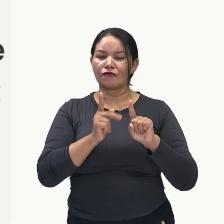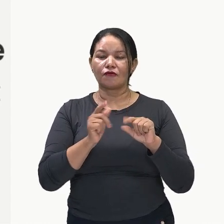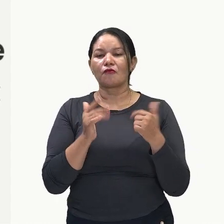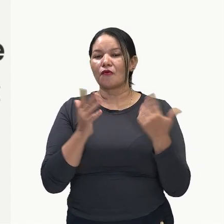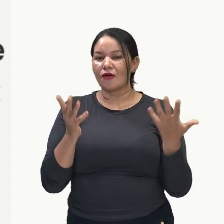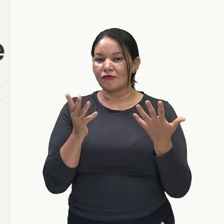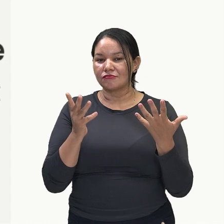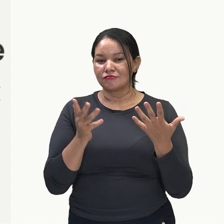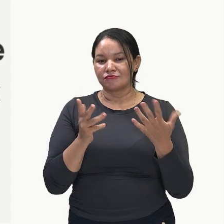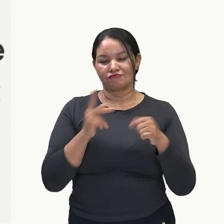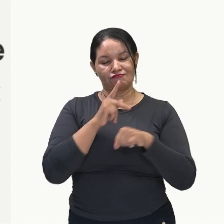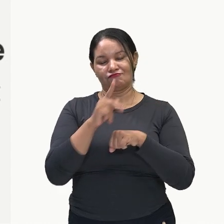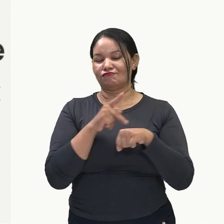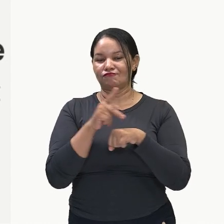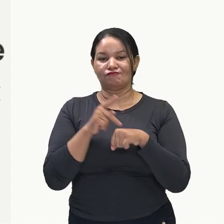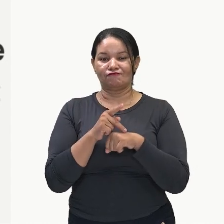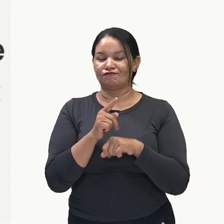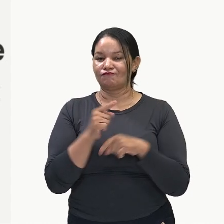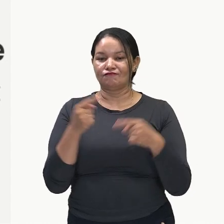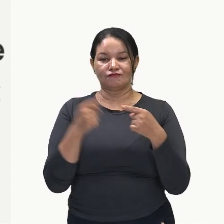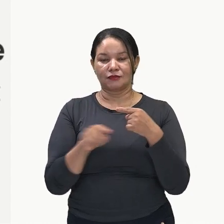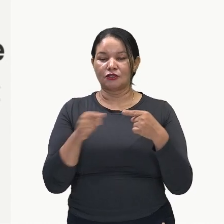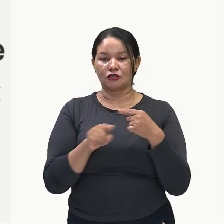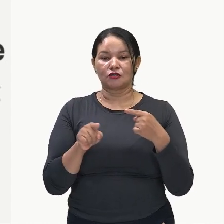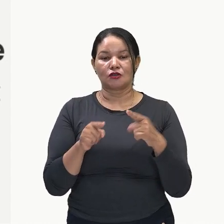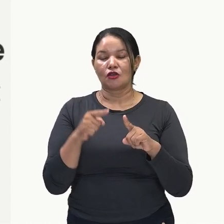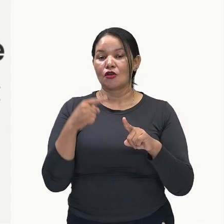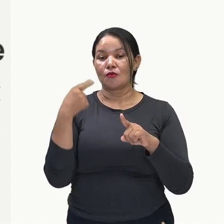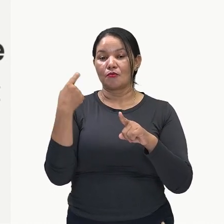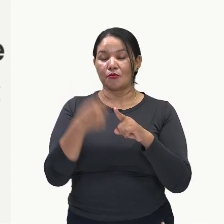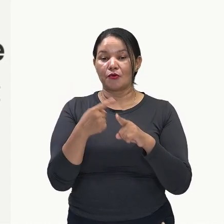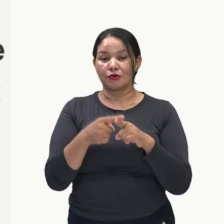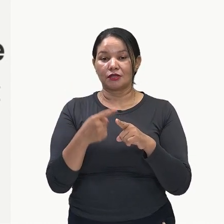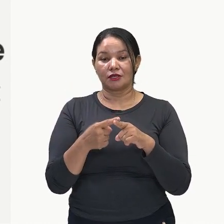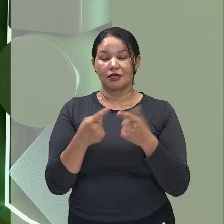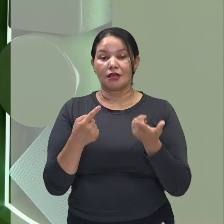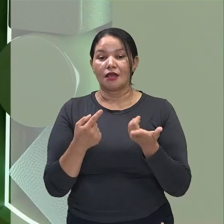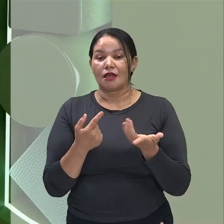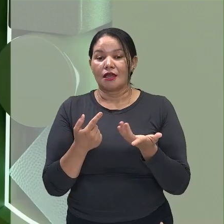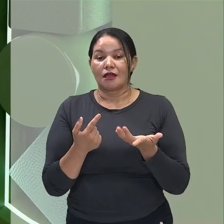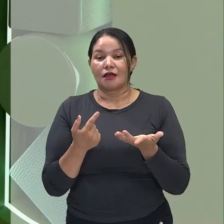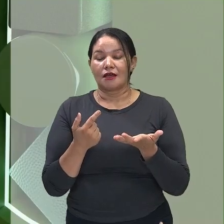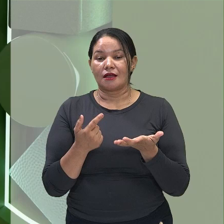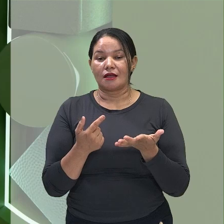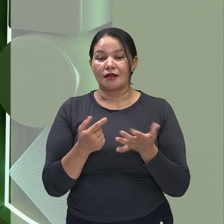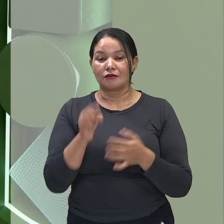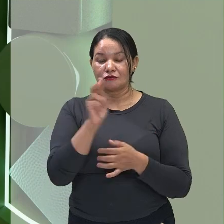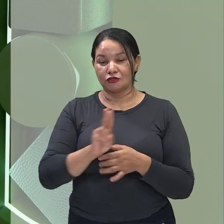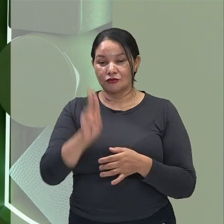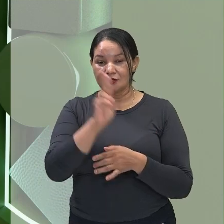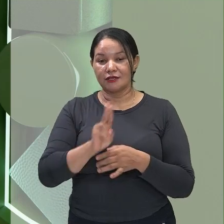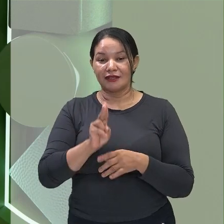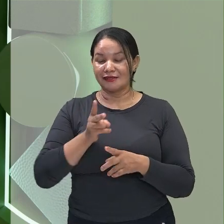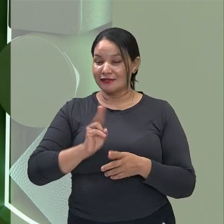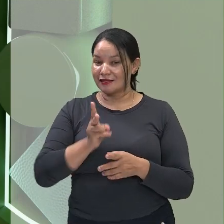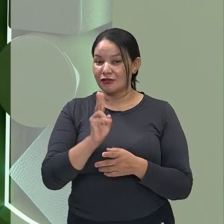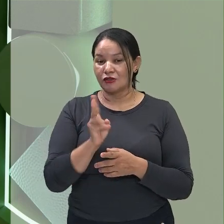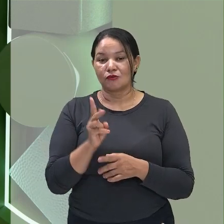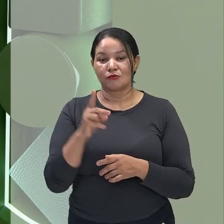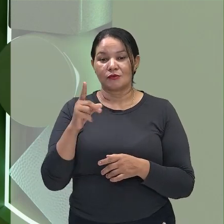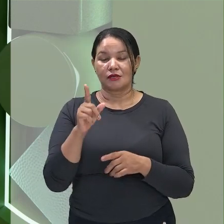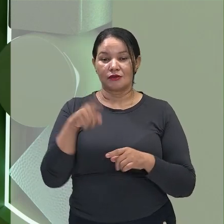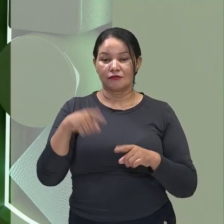nenhum país. Na maioria dos países, as utilizadas são a Celsius e